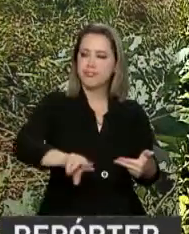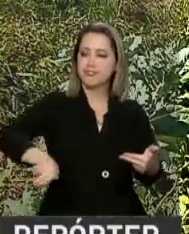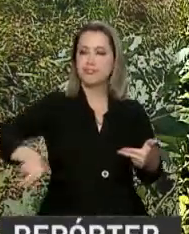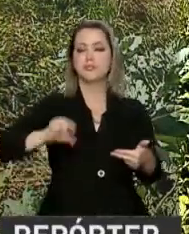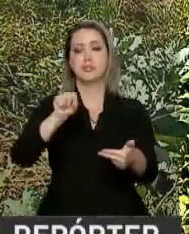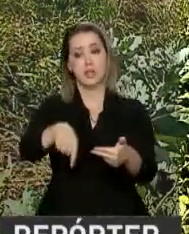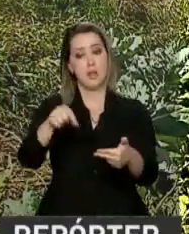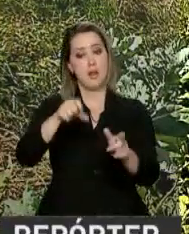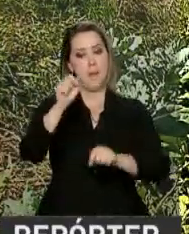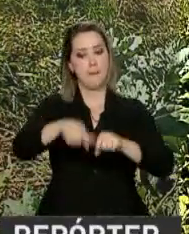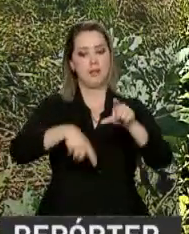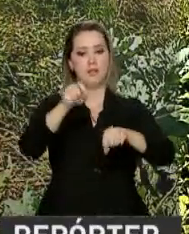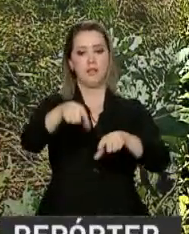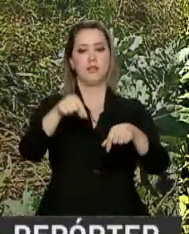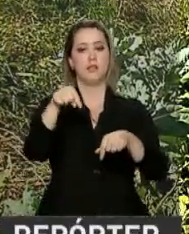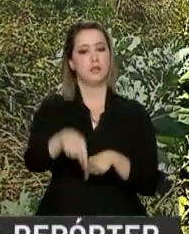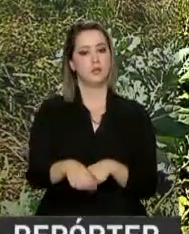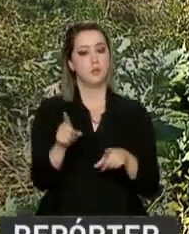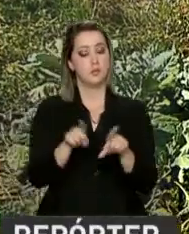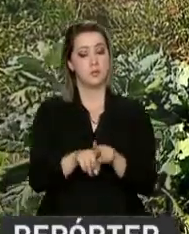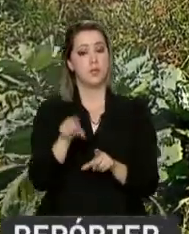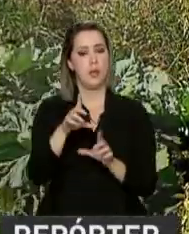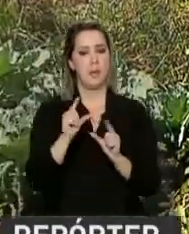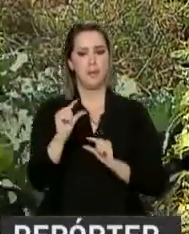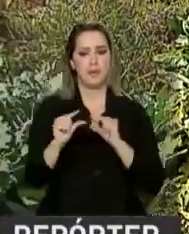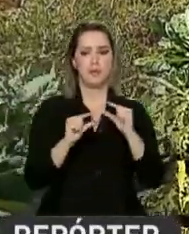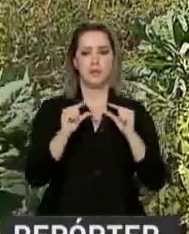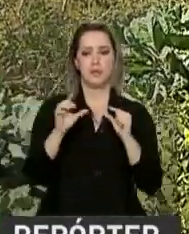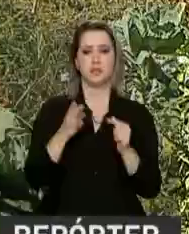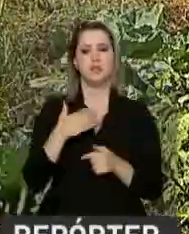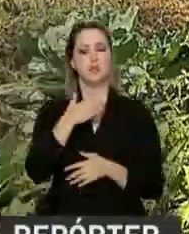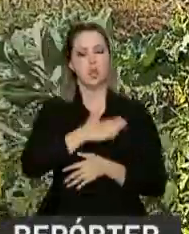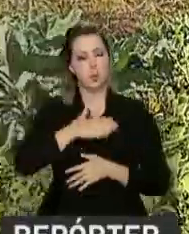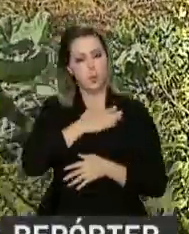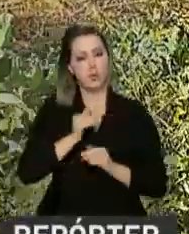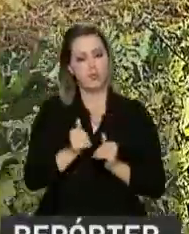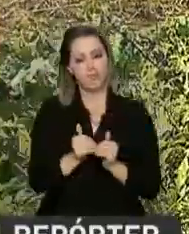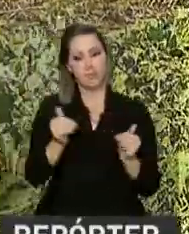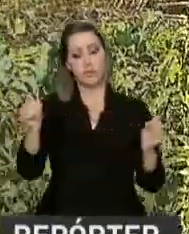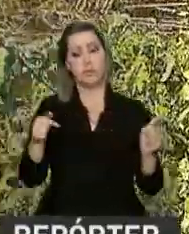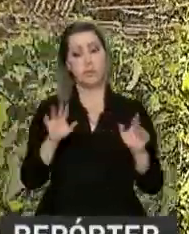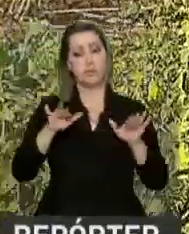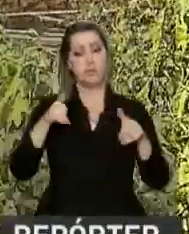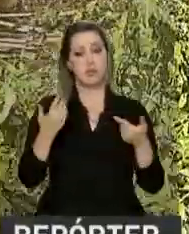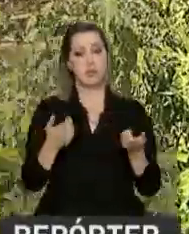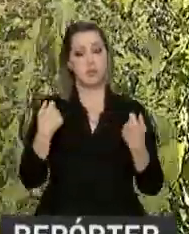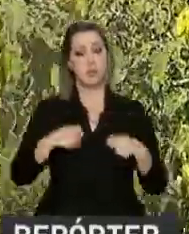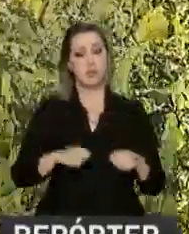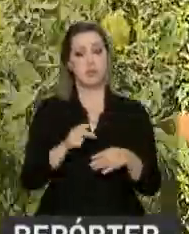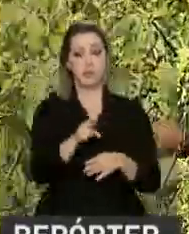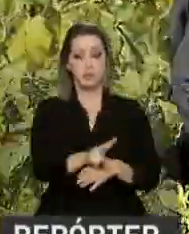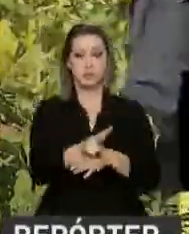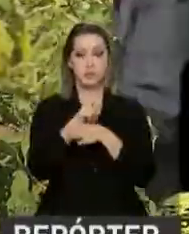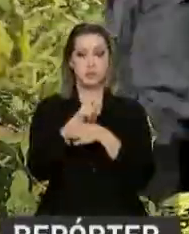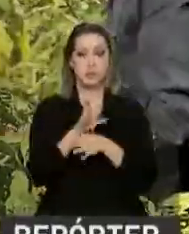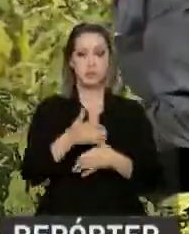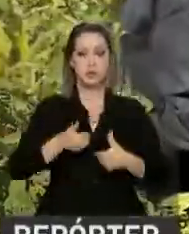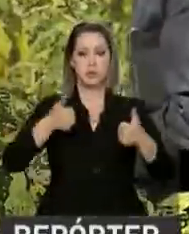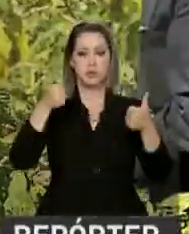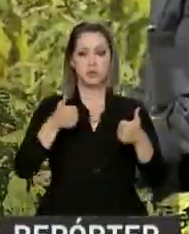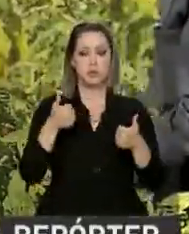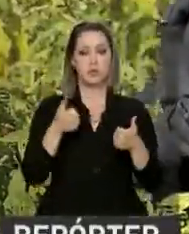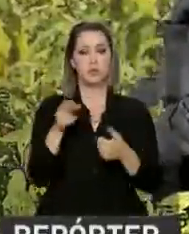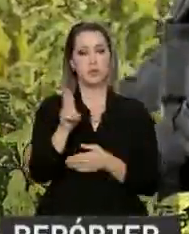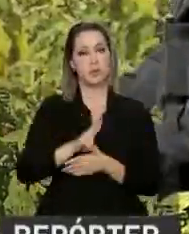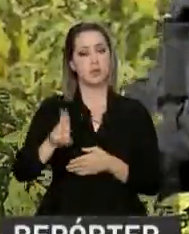que ele cultiva aqui na horta é uma produção pequena que ele gostaria de aumentar pra isso quer ter acesso ao crédito e melhorar os